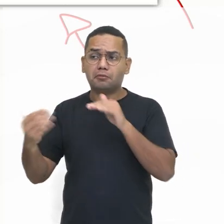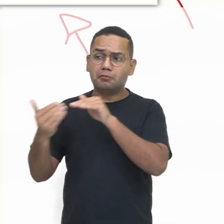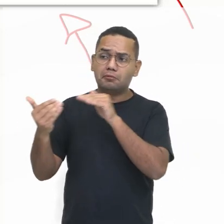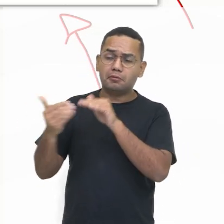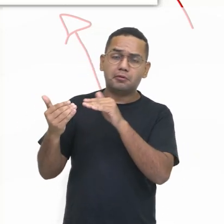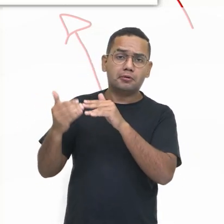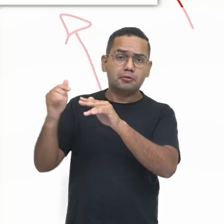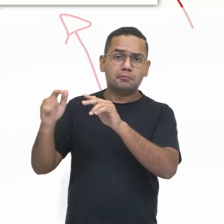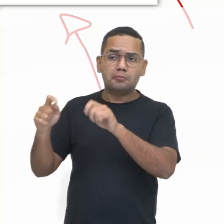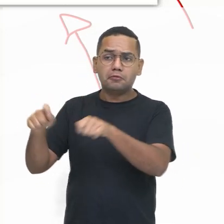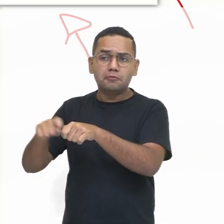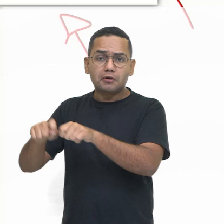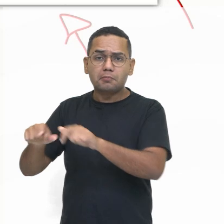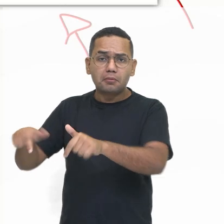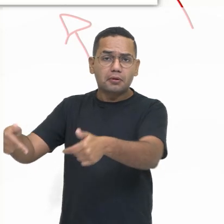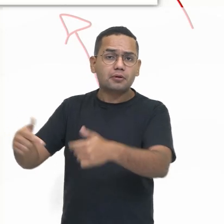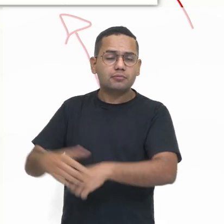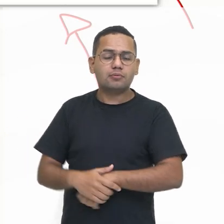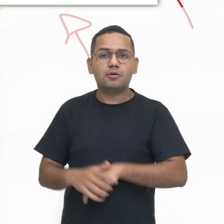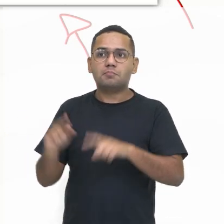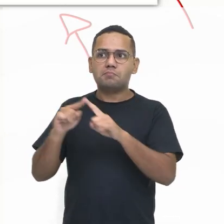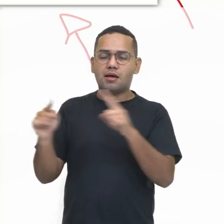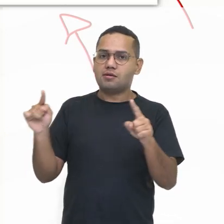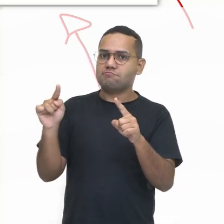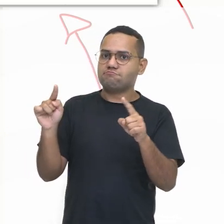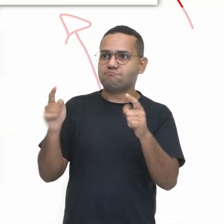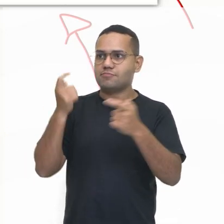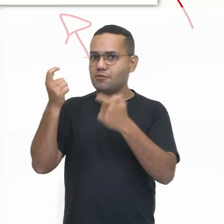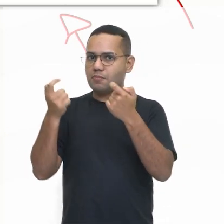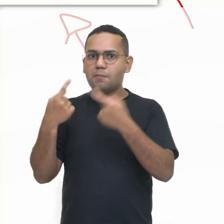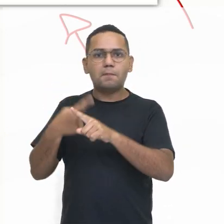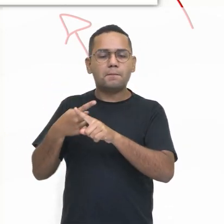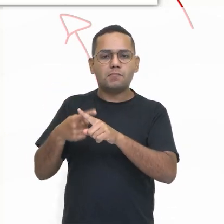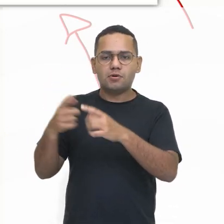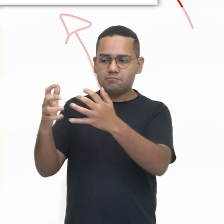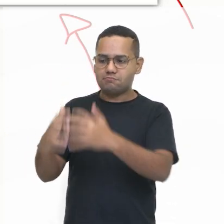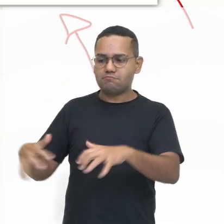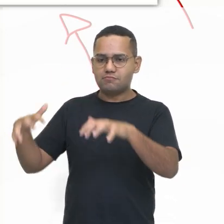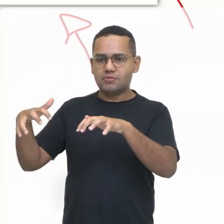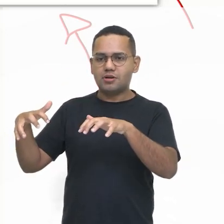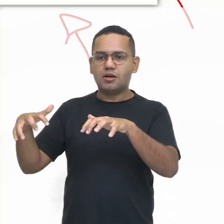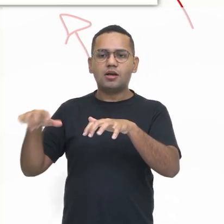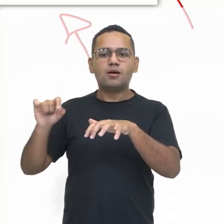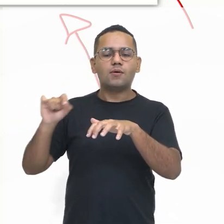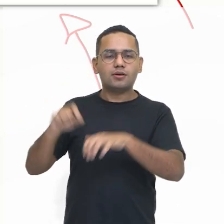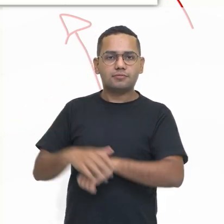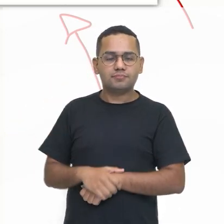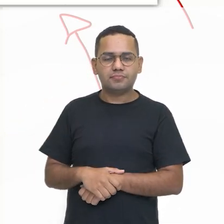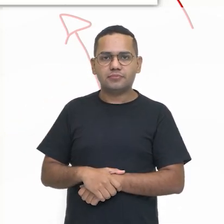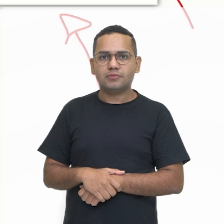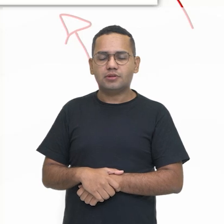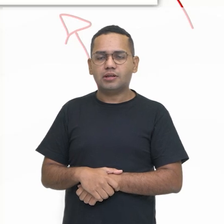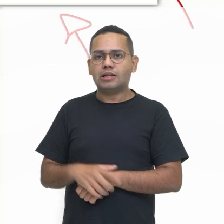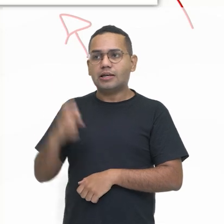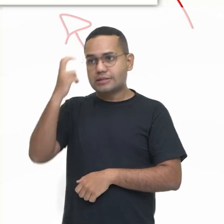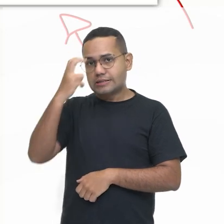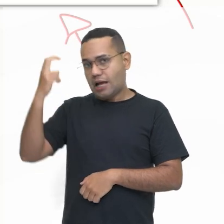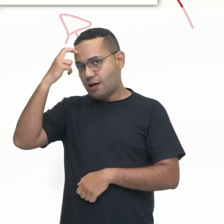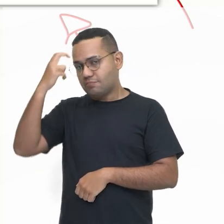Isso significa o quê? Que nós dividimos a nossa sociedade em sábios e